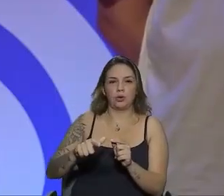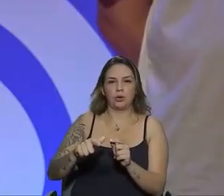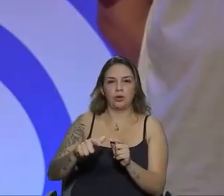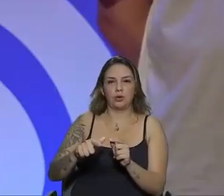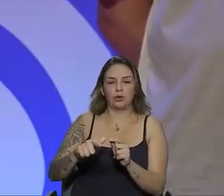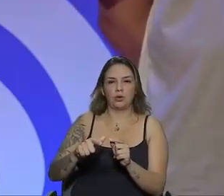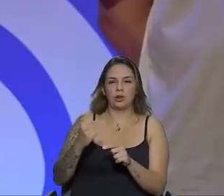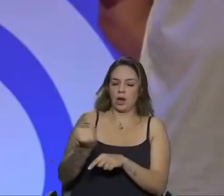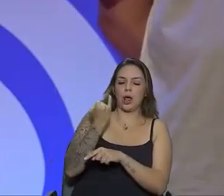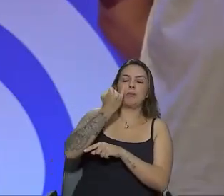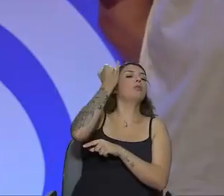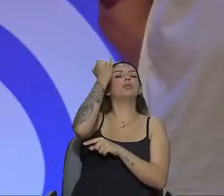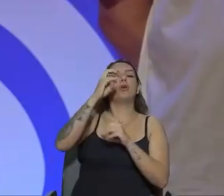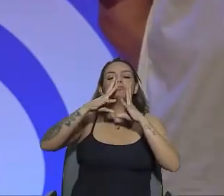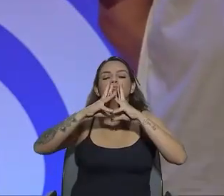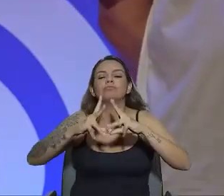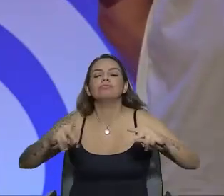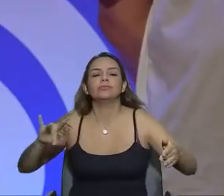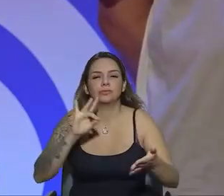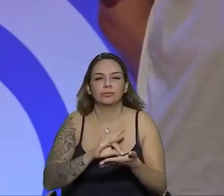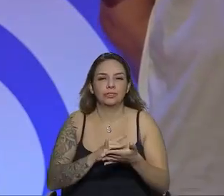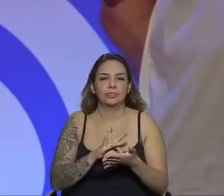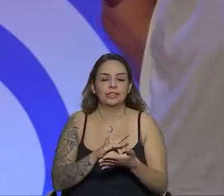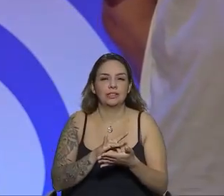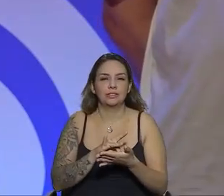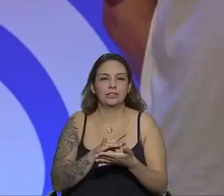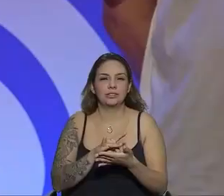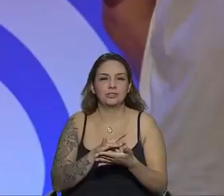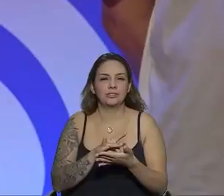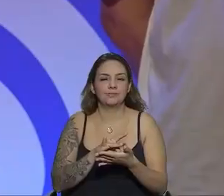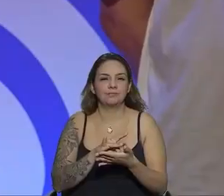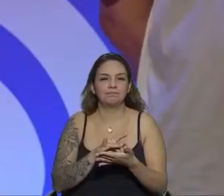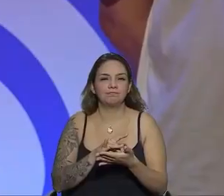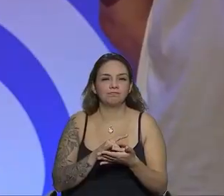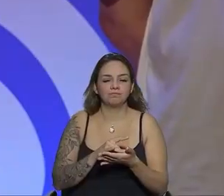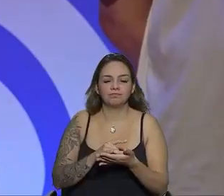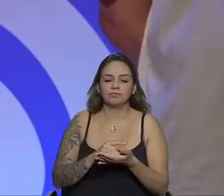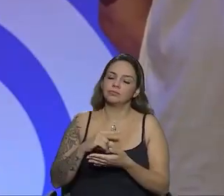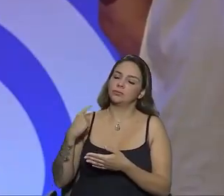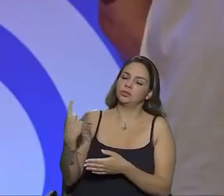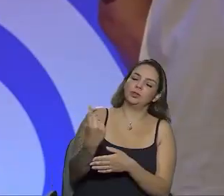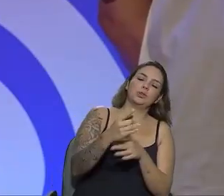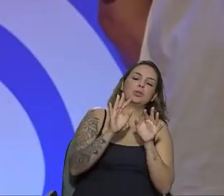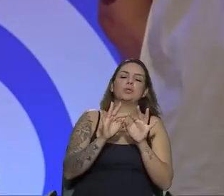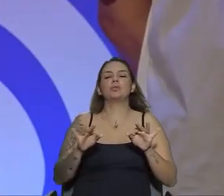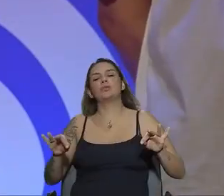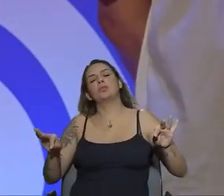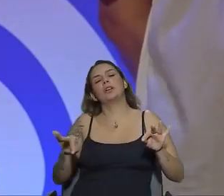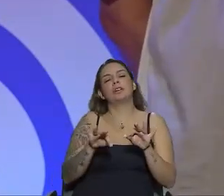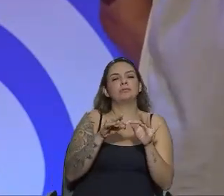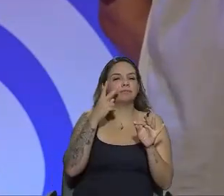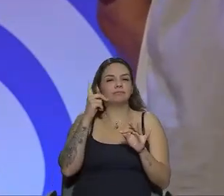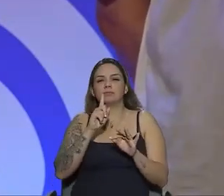ser relevante ou diluir sua existência a custo. Em um giro suave, vi que não me